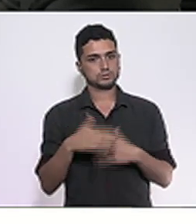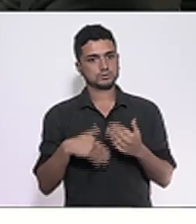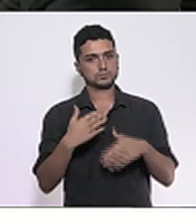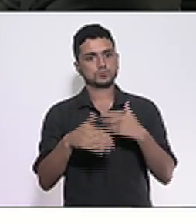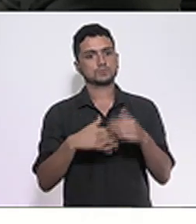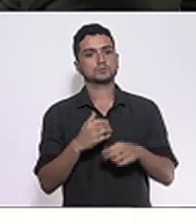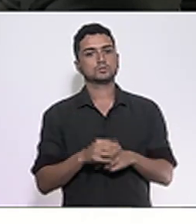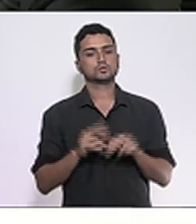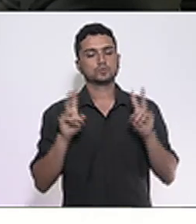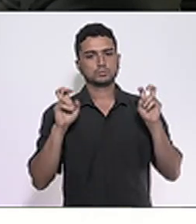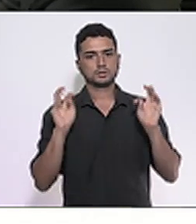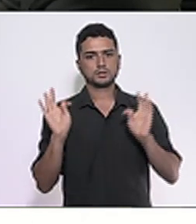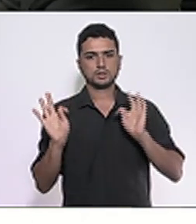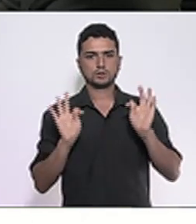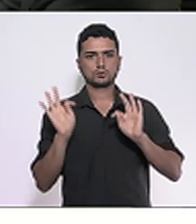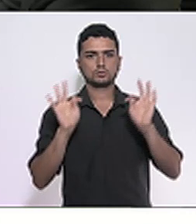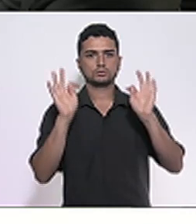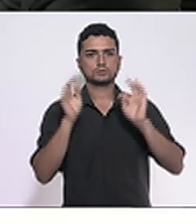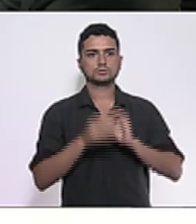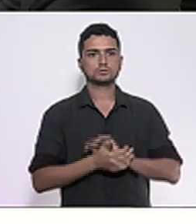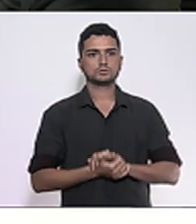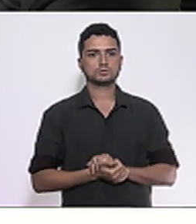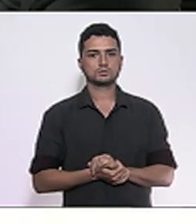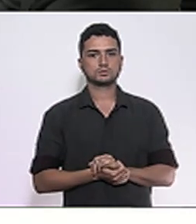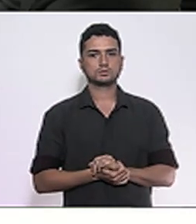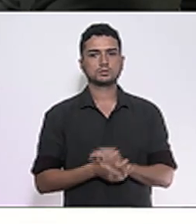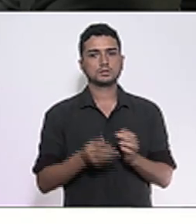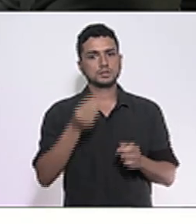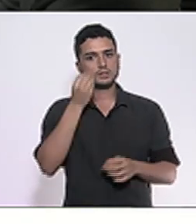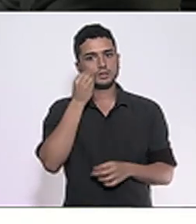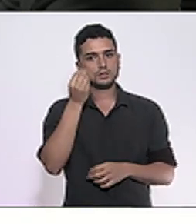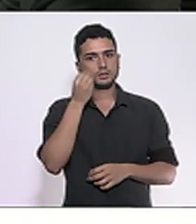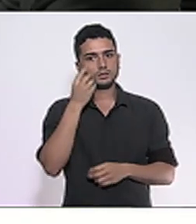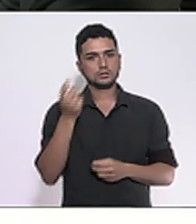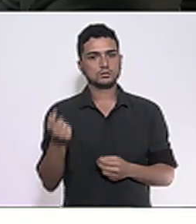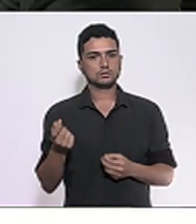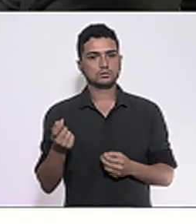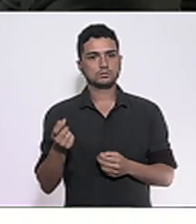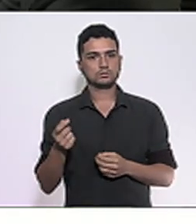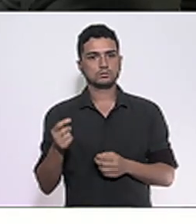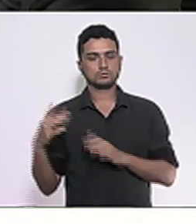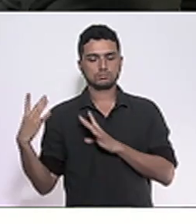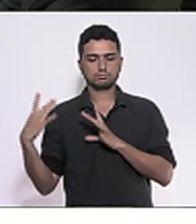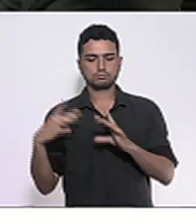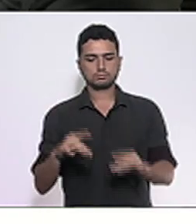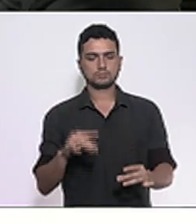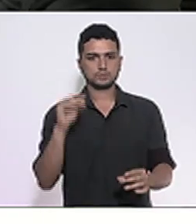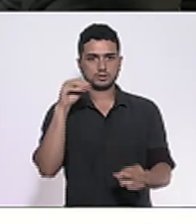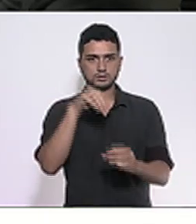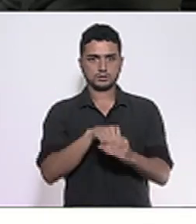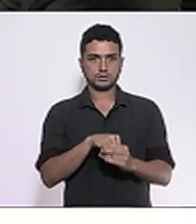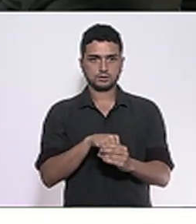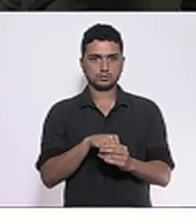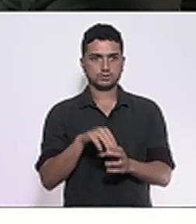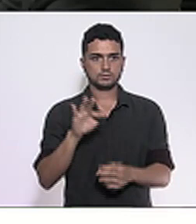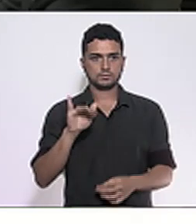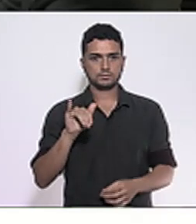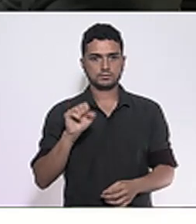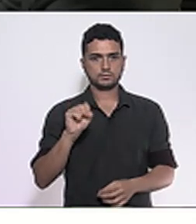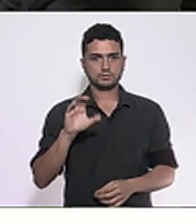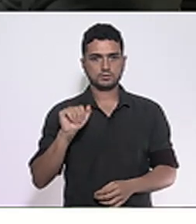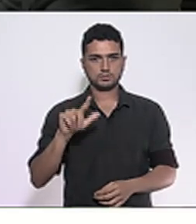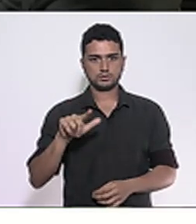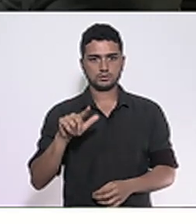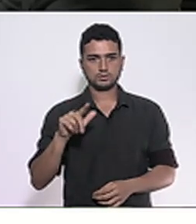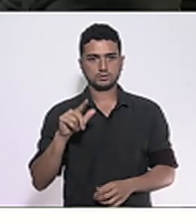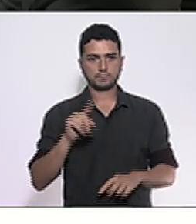de tecnologia, né, tentando trazer para dentro da nossa atividade fiscal ferramentas de informática que